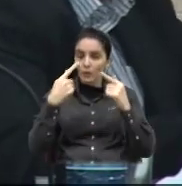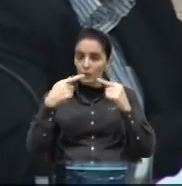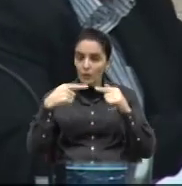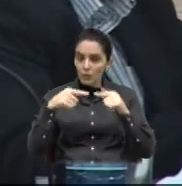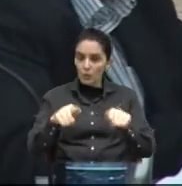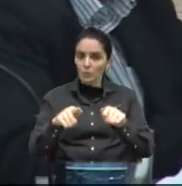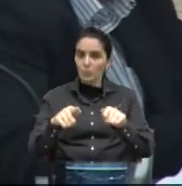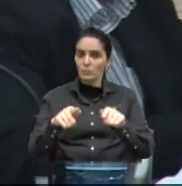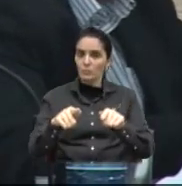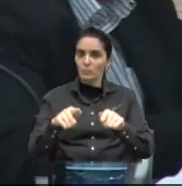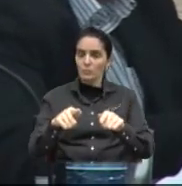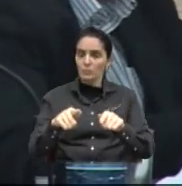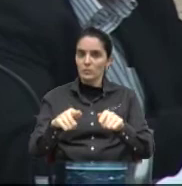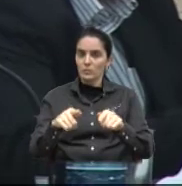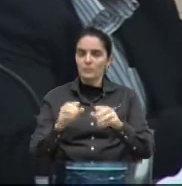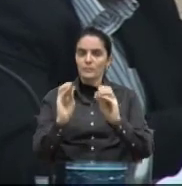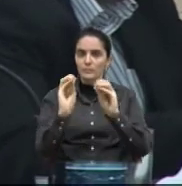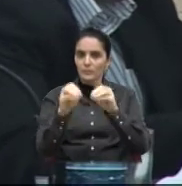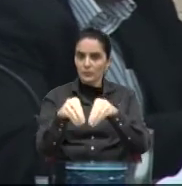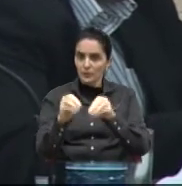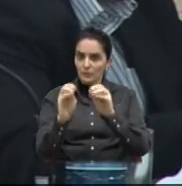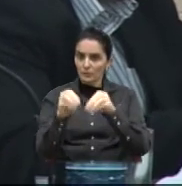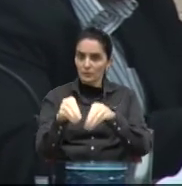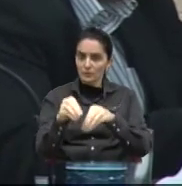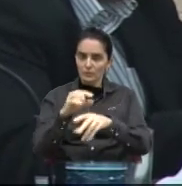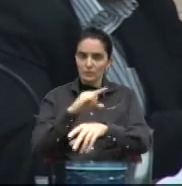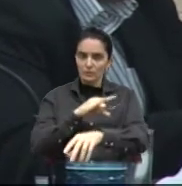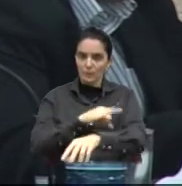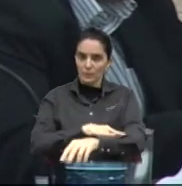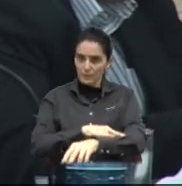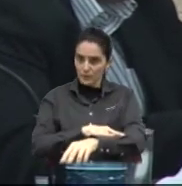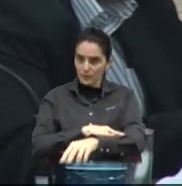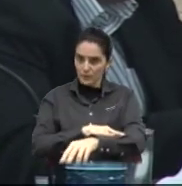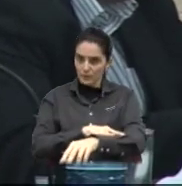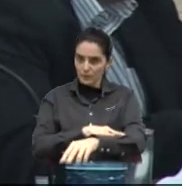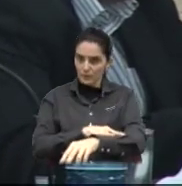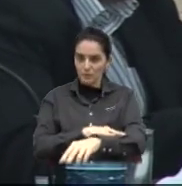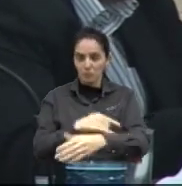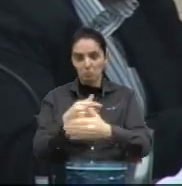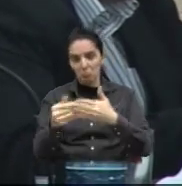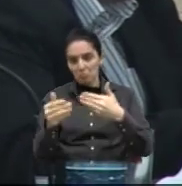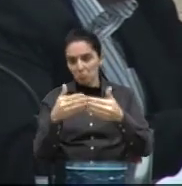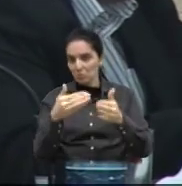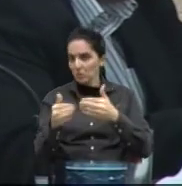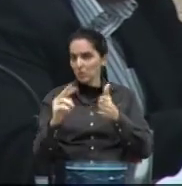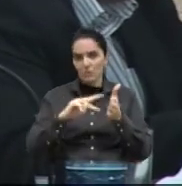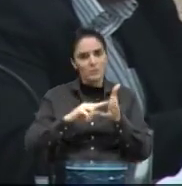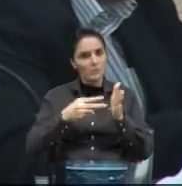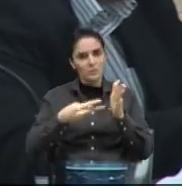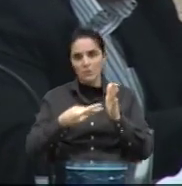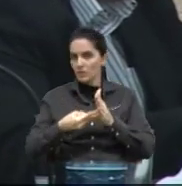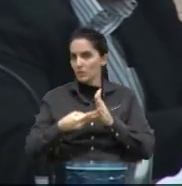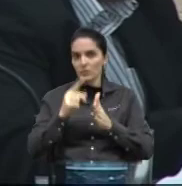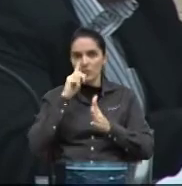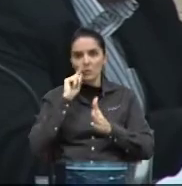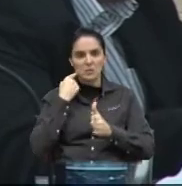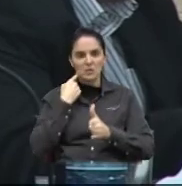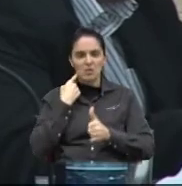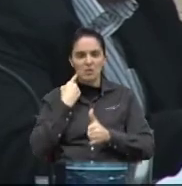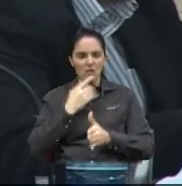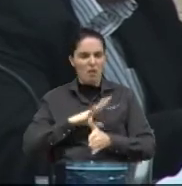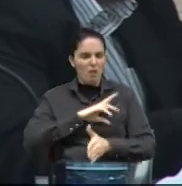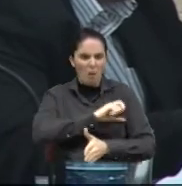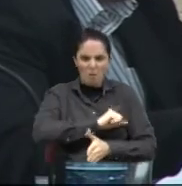instalação do do banheiro com ideologia de gênero não significa dizer que nós odiamos o som